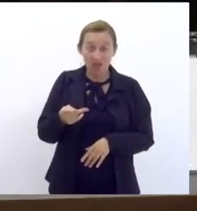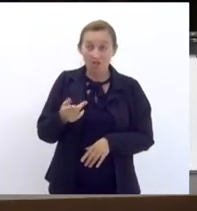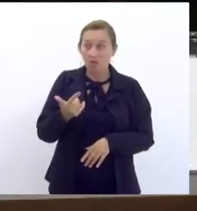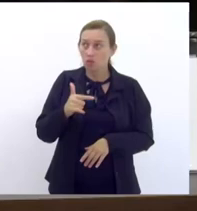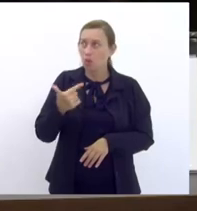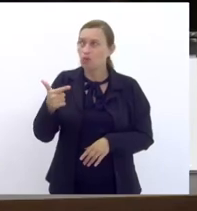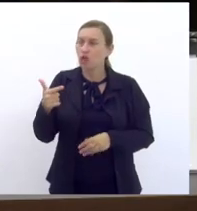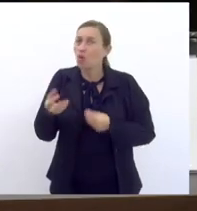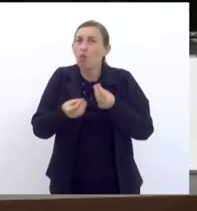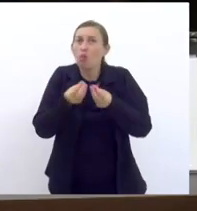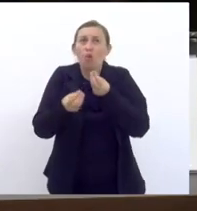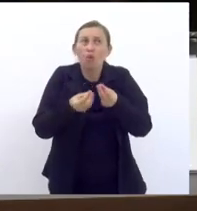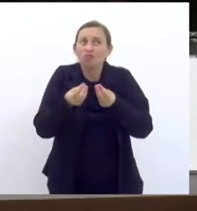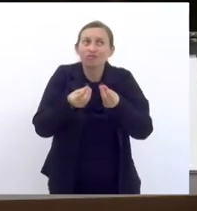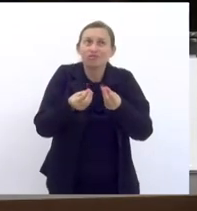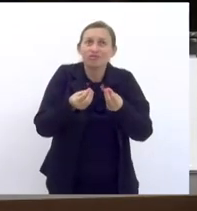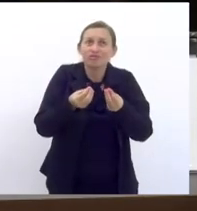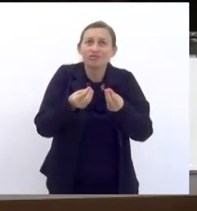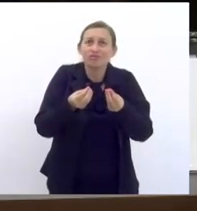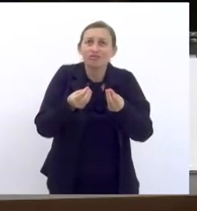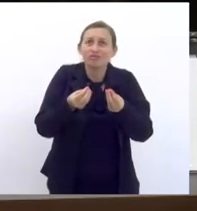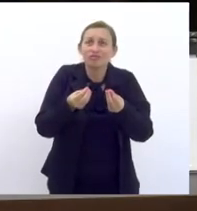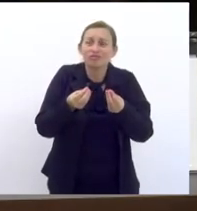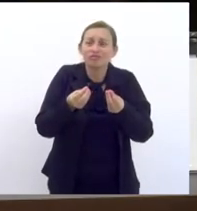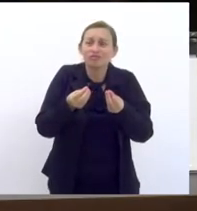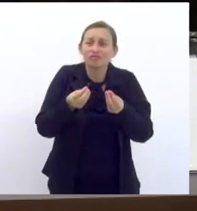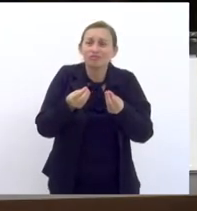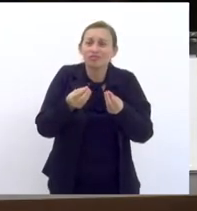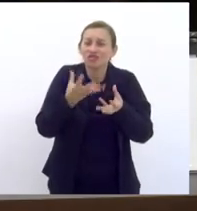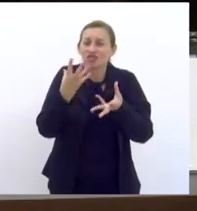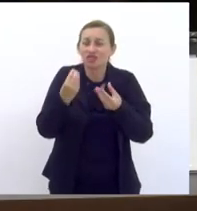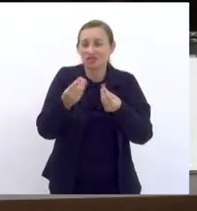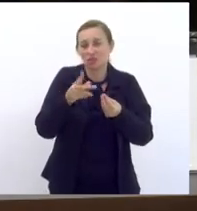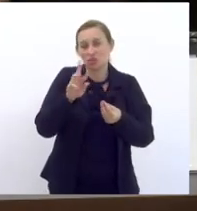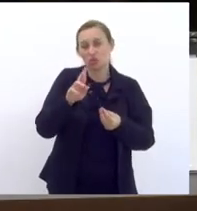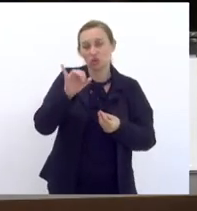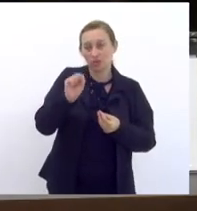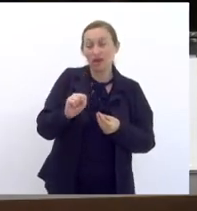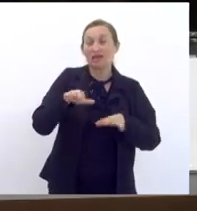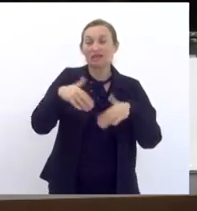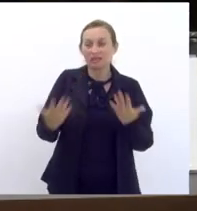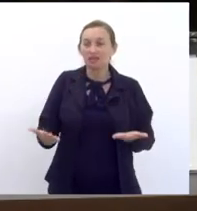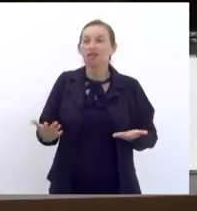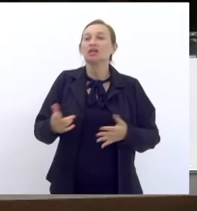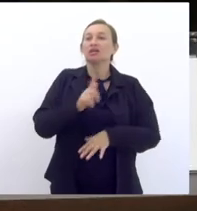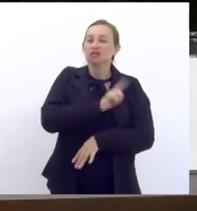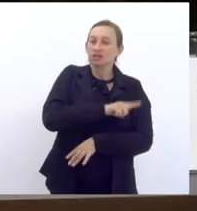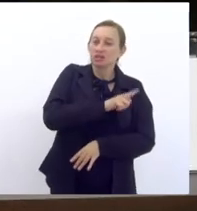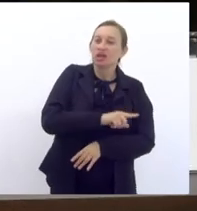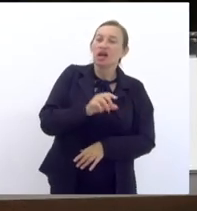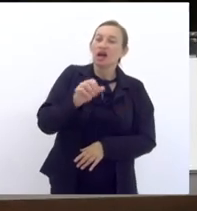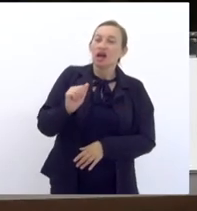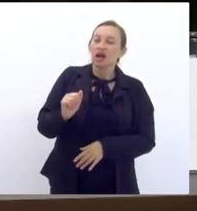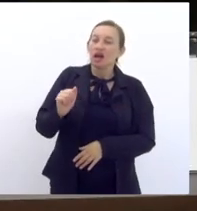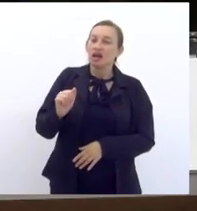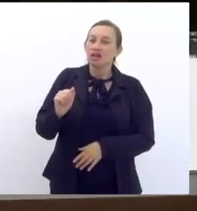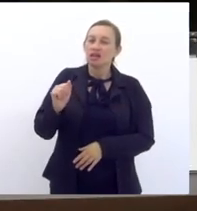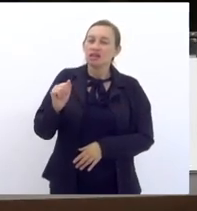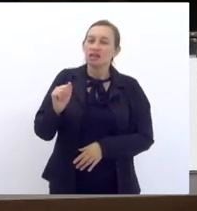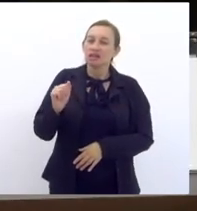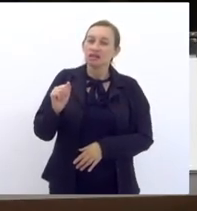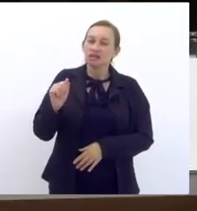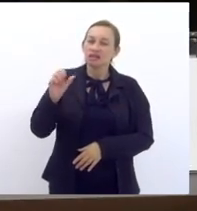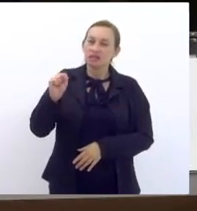há como se falar e aí Quando assumir a gestão da antiga septa em 2016 Dr